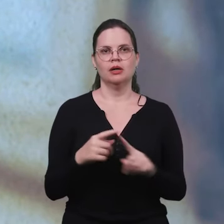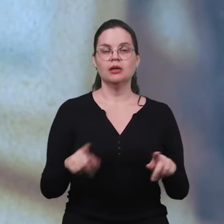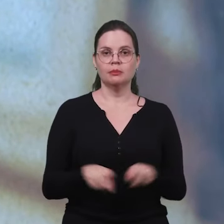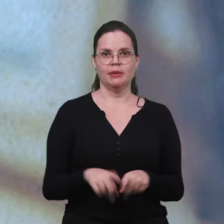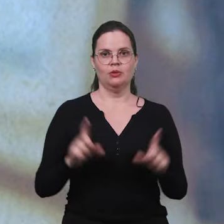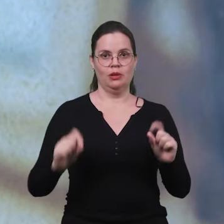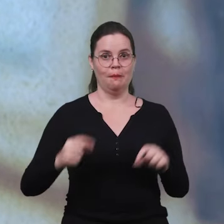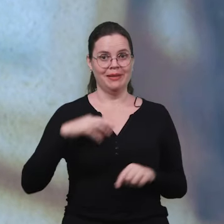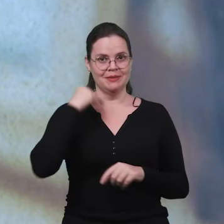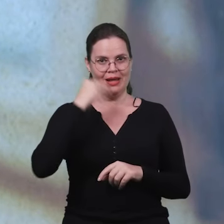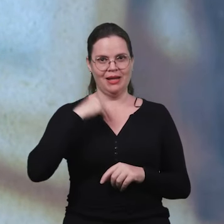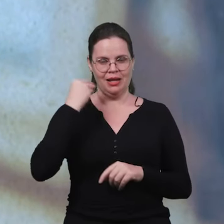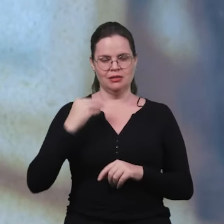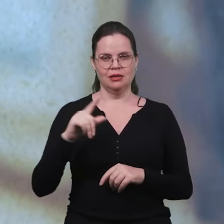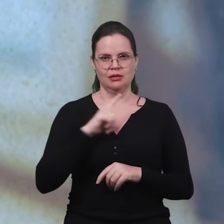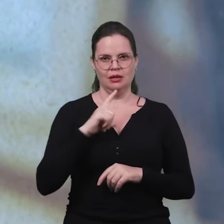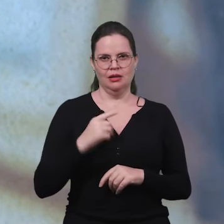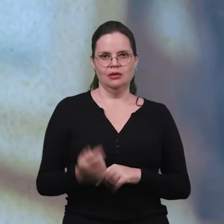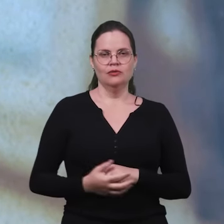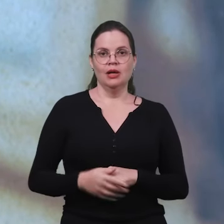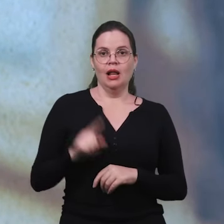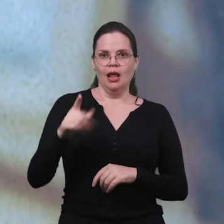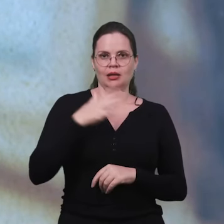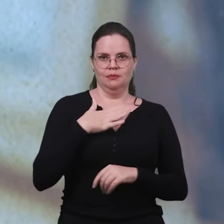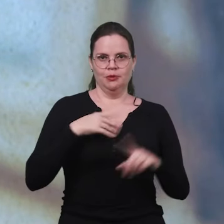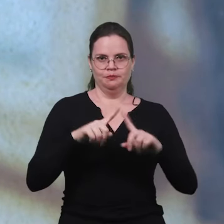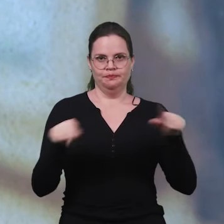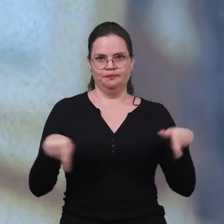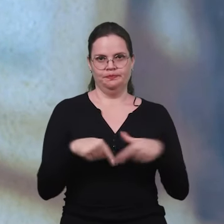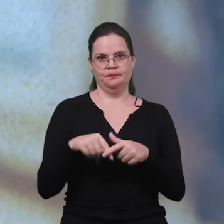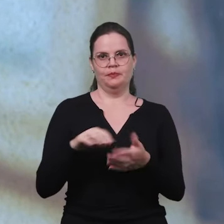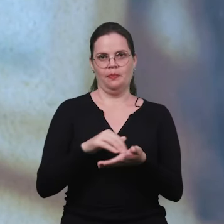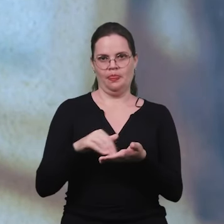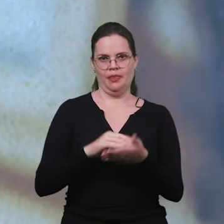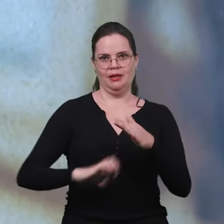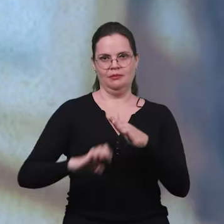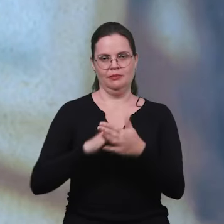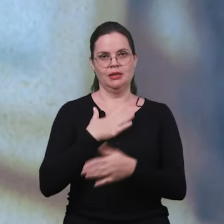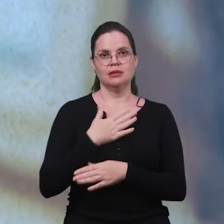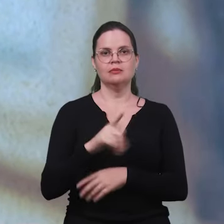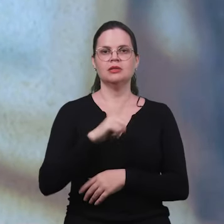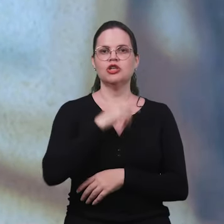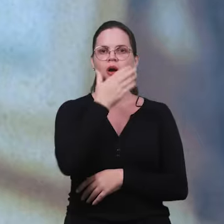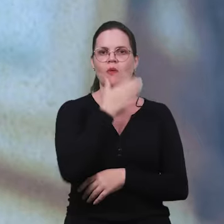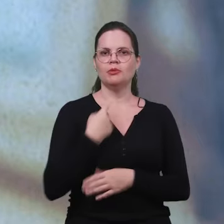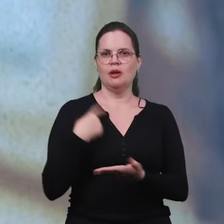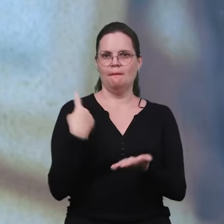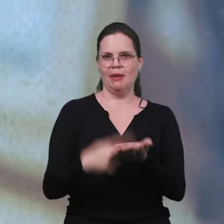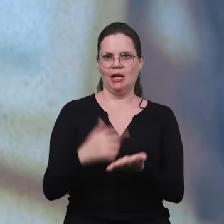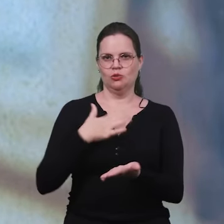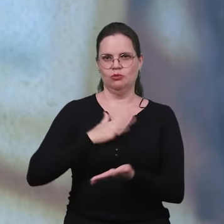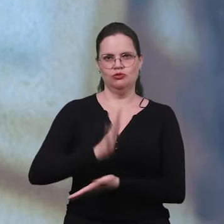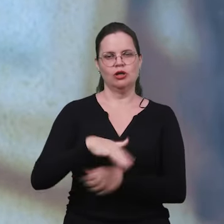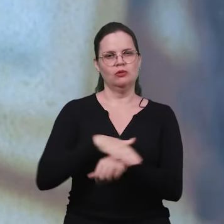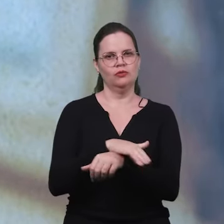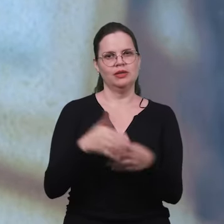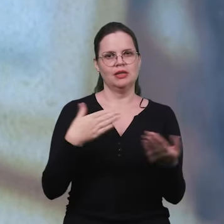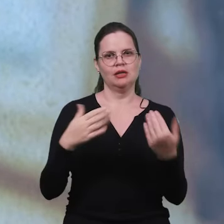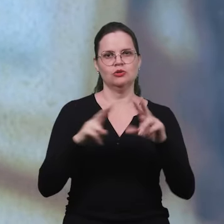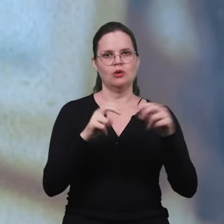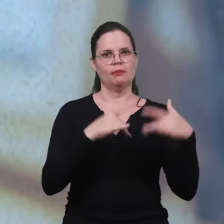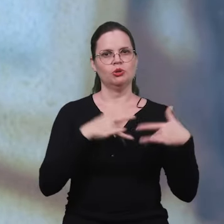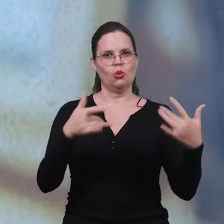experiência recente que eu tive no meu escritório, a cliente ela já tinha agendado consulta, conversado sobre